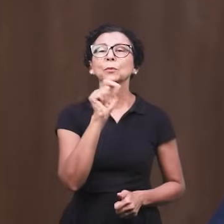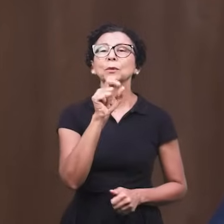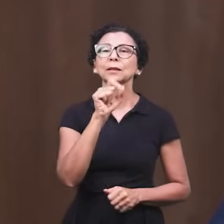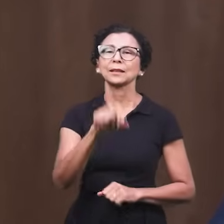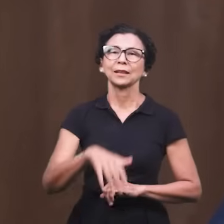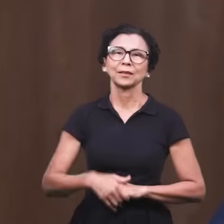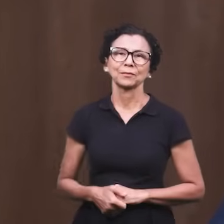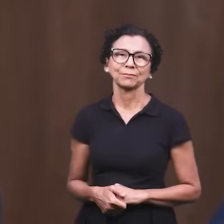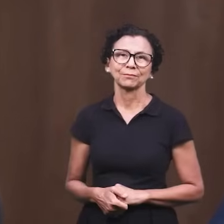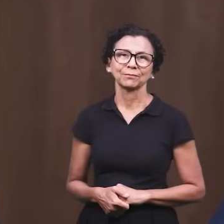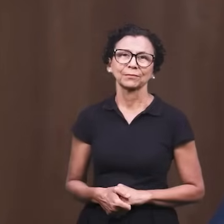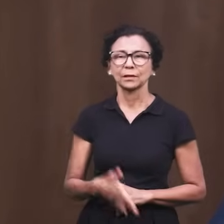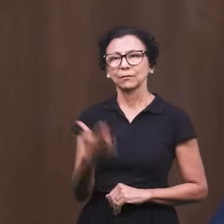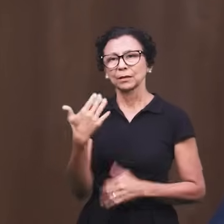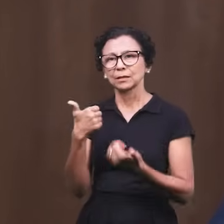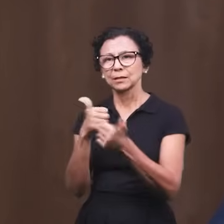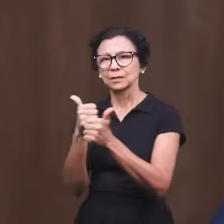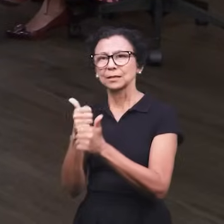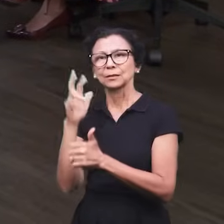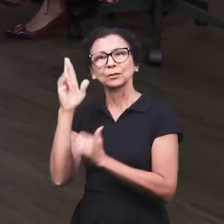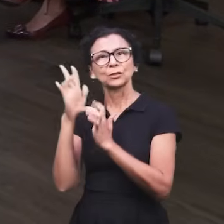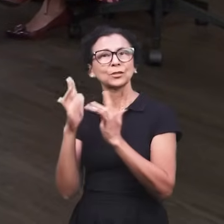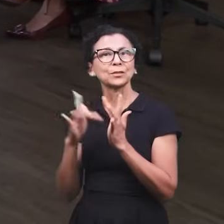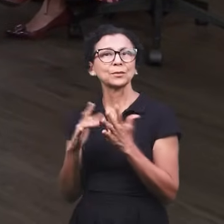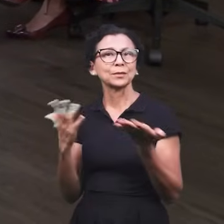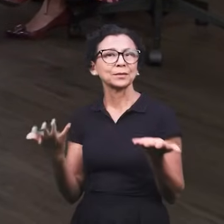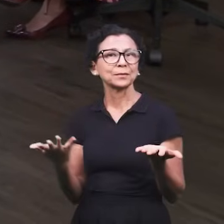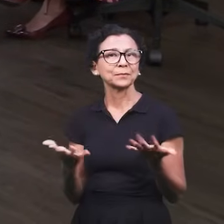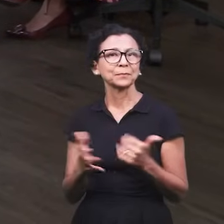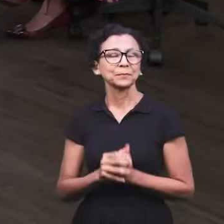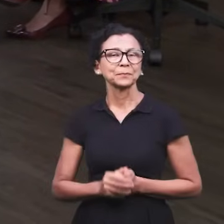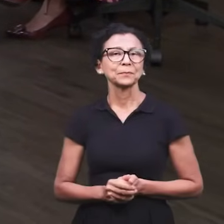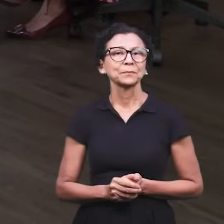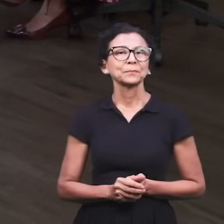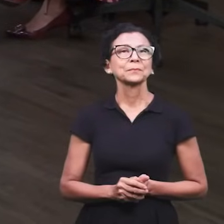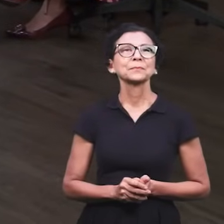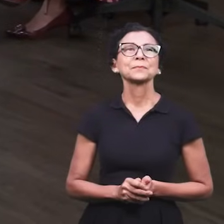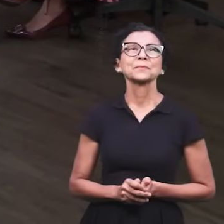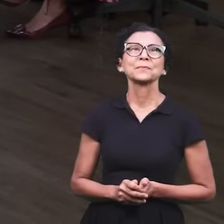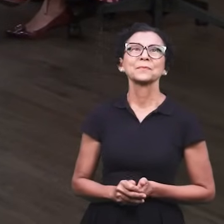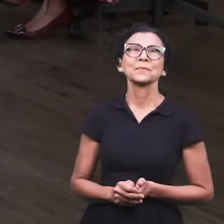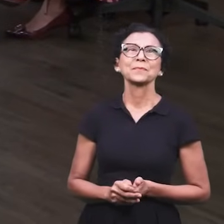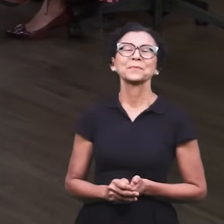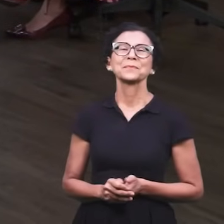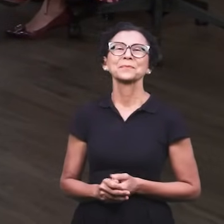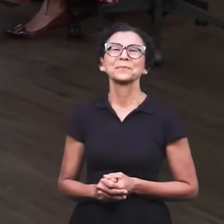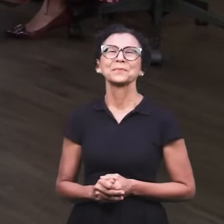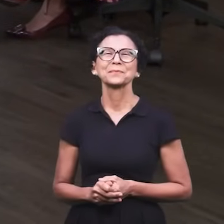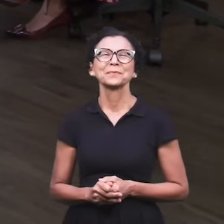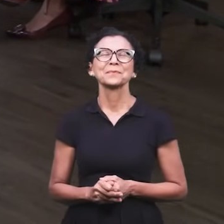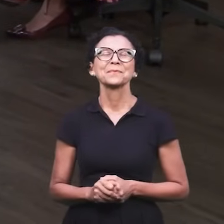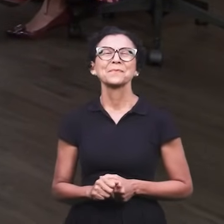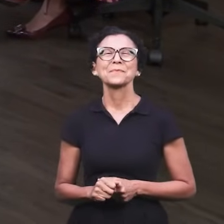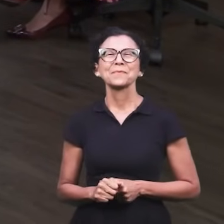seguir rede social, siga Jesus. Amém. Entendeu? Amém. Em Meus Passos, o que faria Jesus, é até um livro que eu li quando